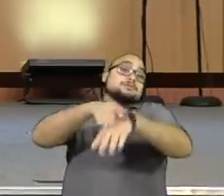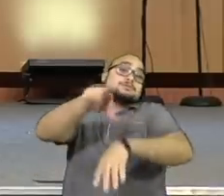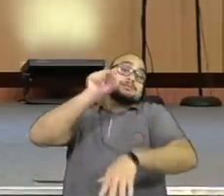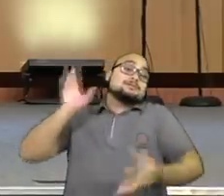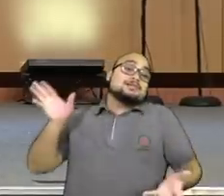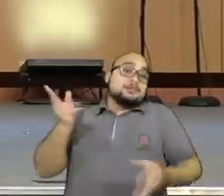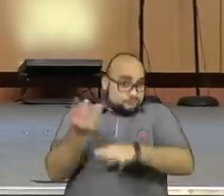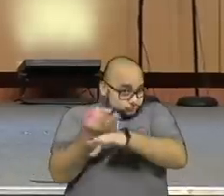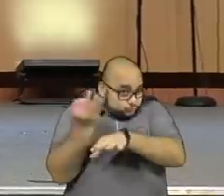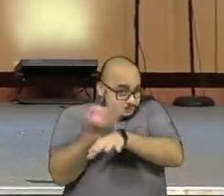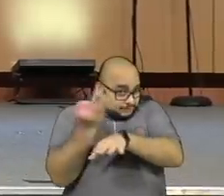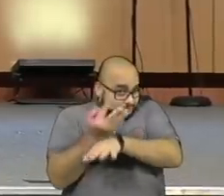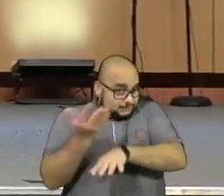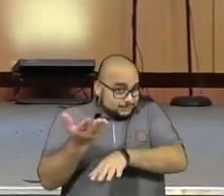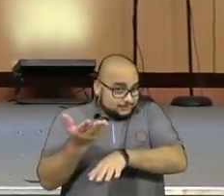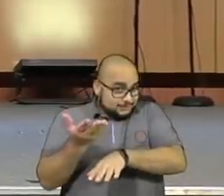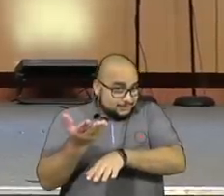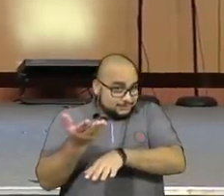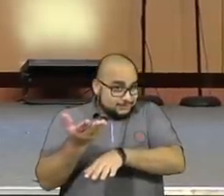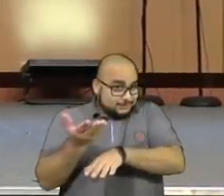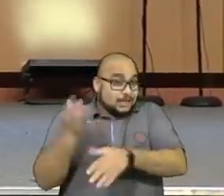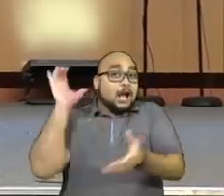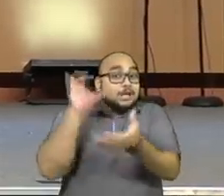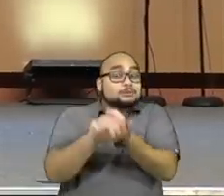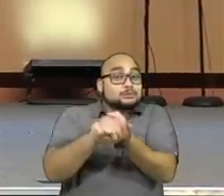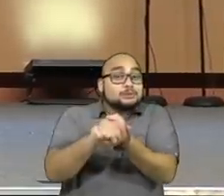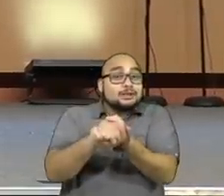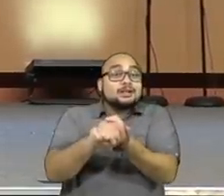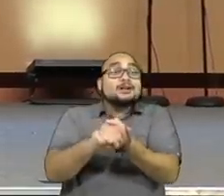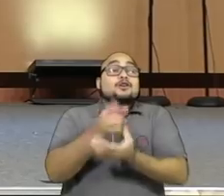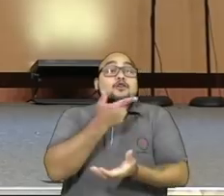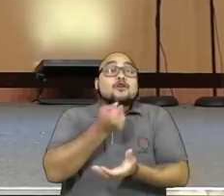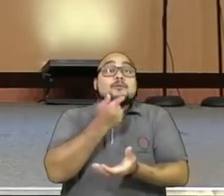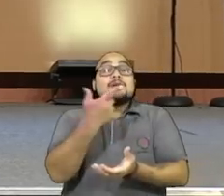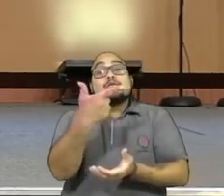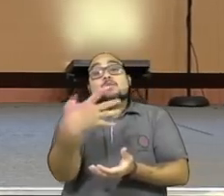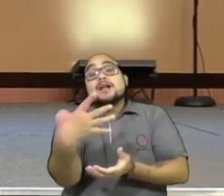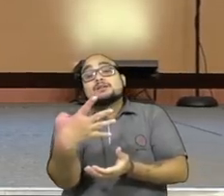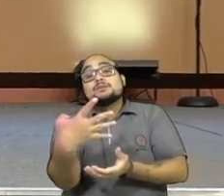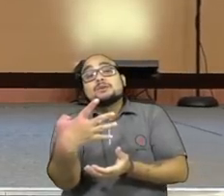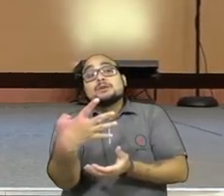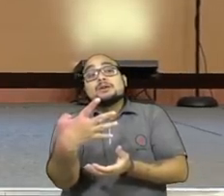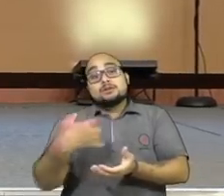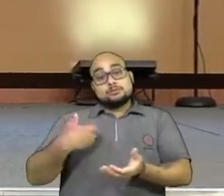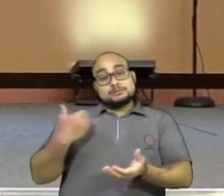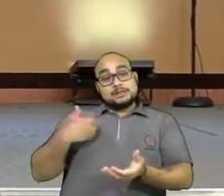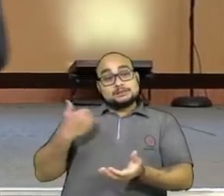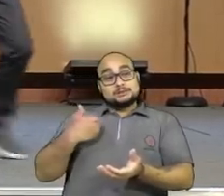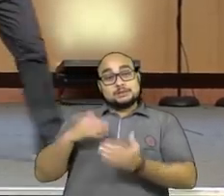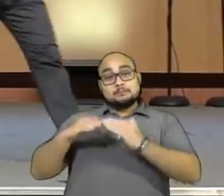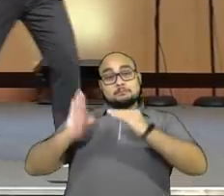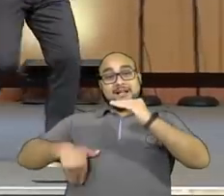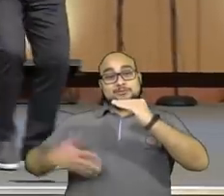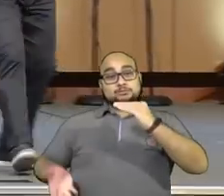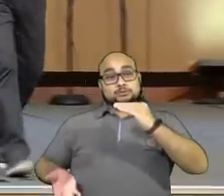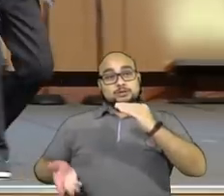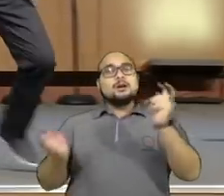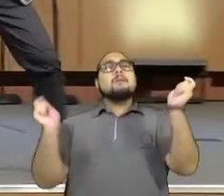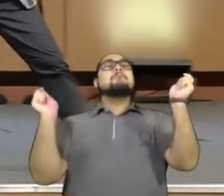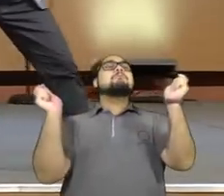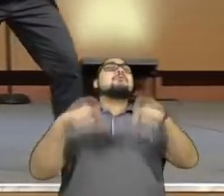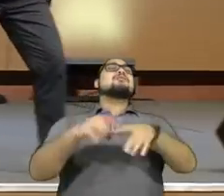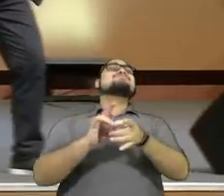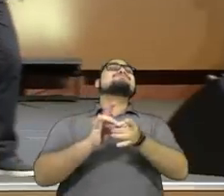aguentar. Você casa com um homem 24 anos mais novo. Pode até casar, por favor. Não quero aqui. Tem gente